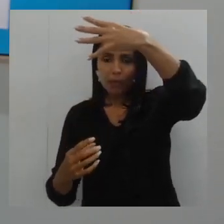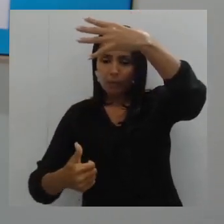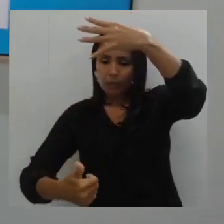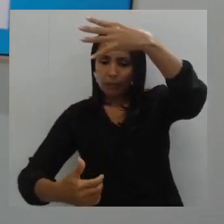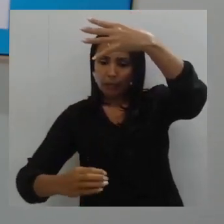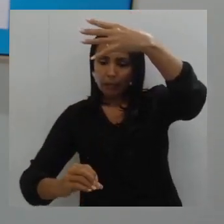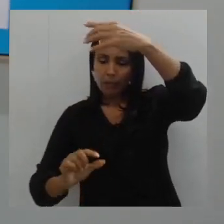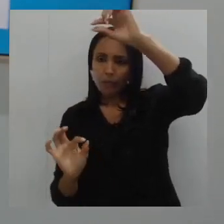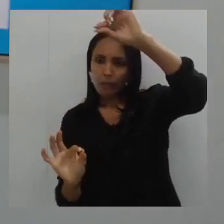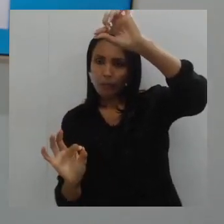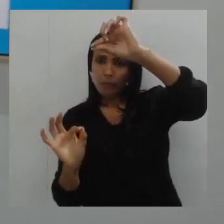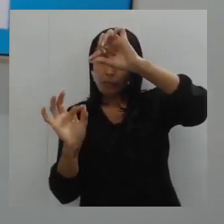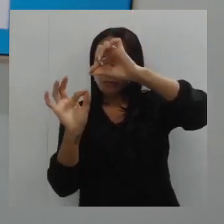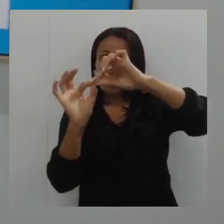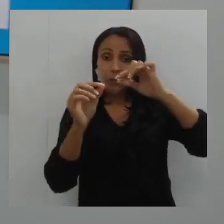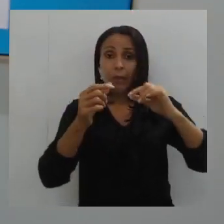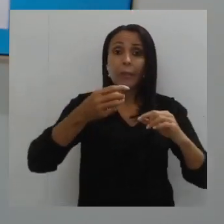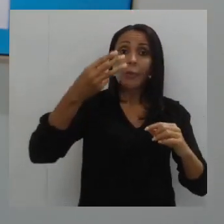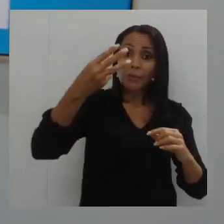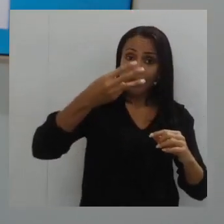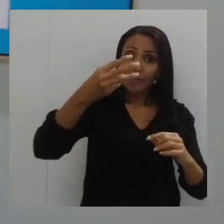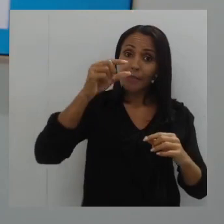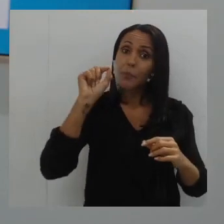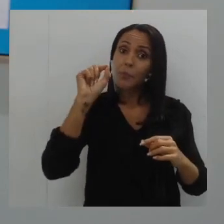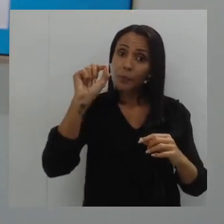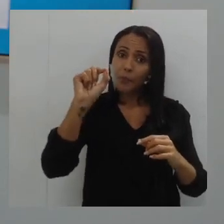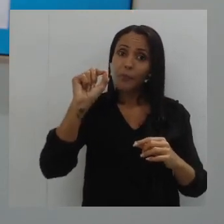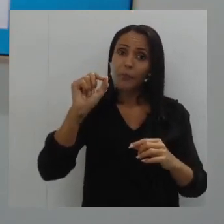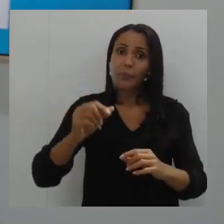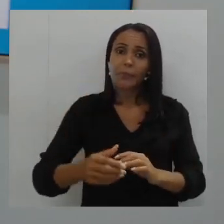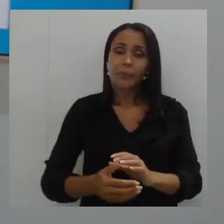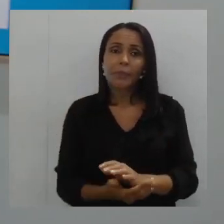Então 10 e 4 é o meu terceiro ponto. Então quais foram